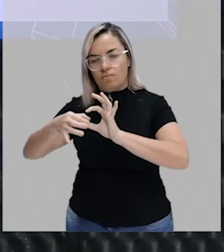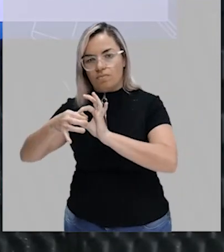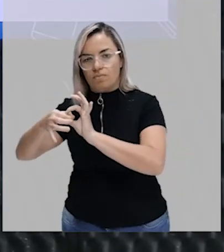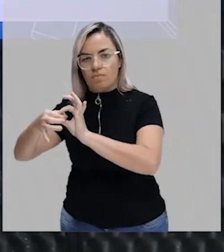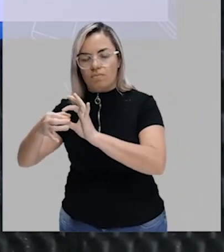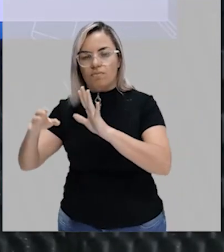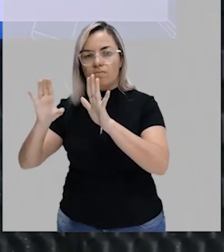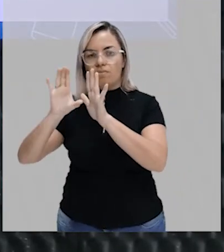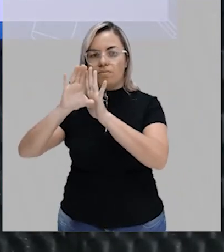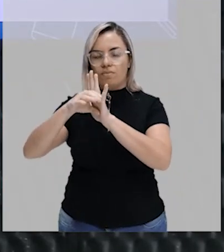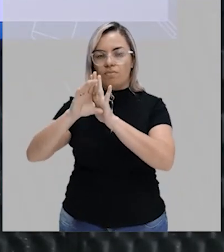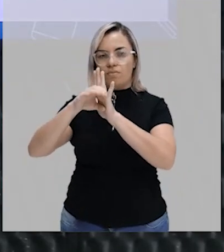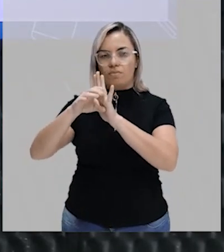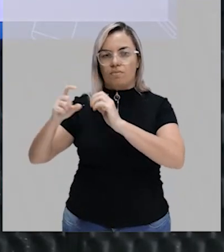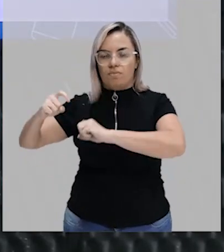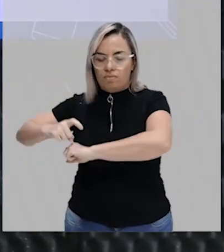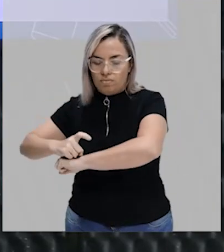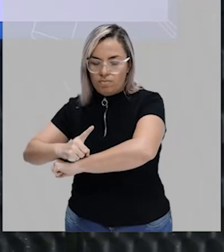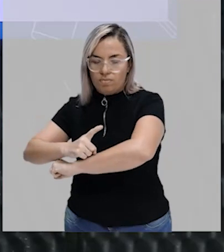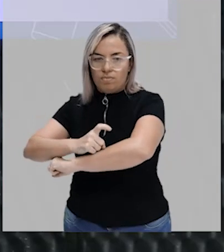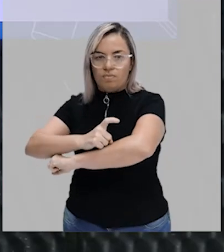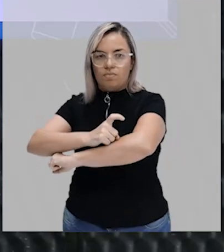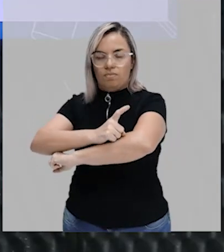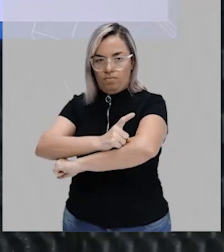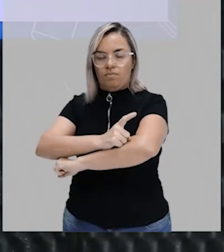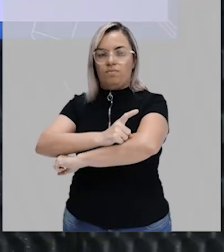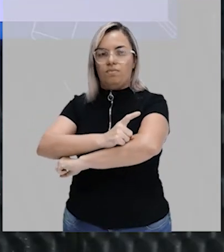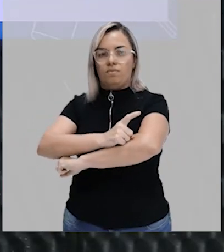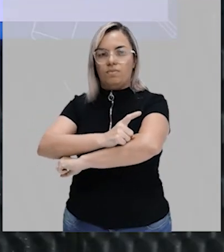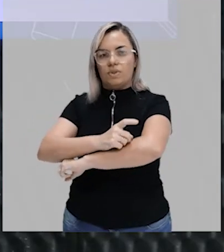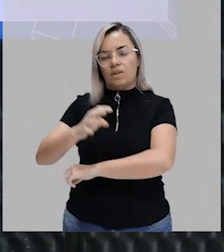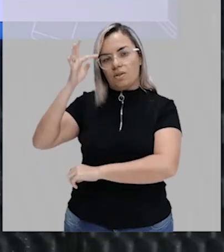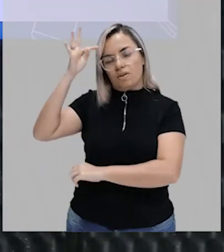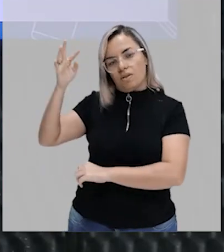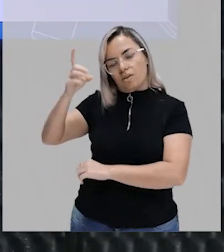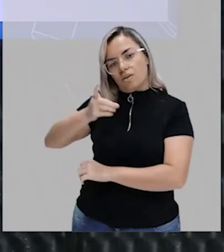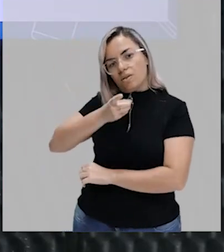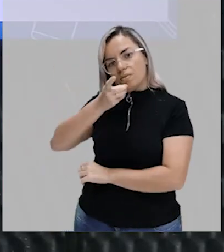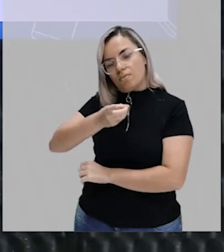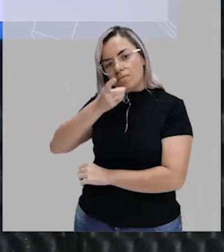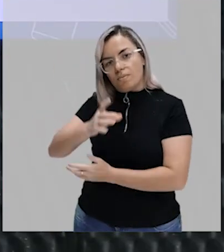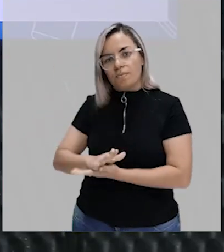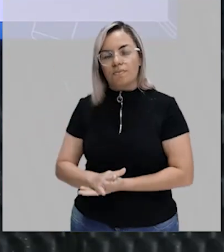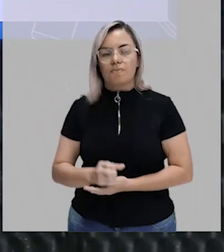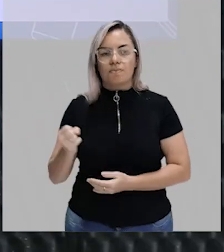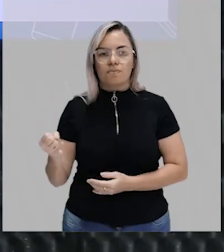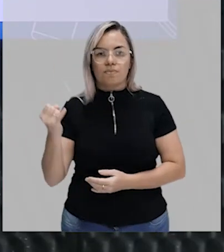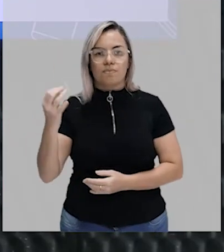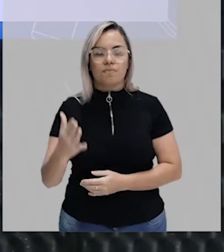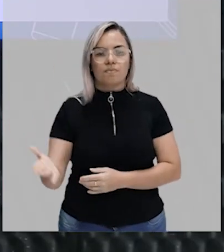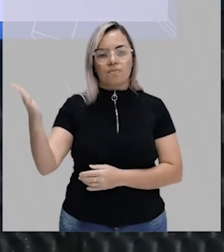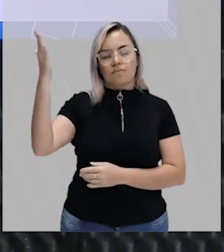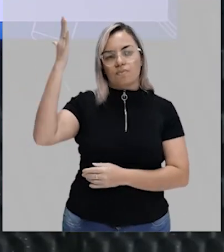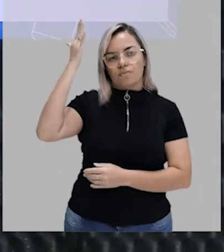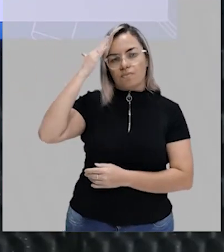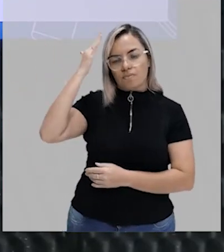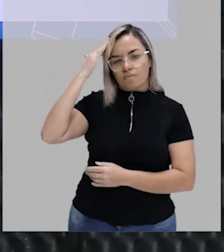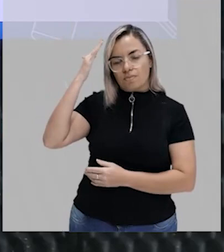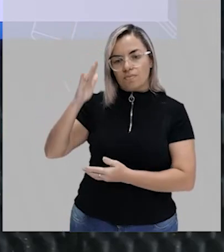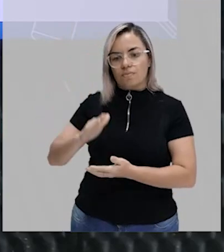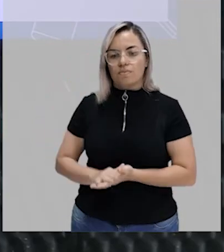conceitos do evolucionismo defendido por Charles Darwin. Então é importante a gente entender